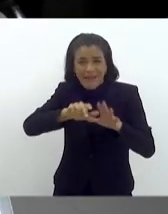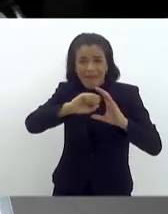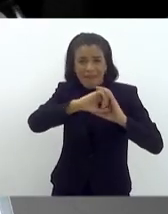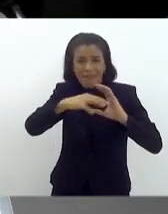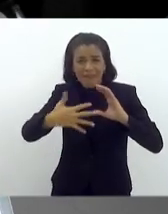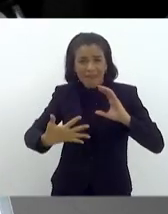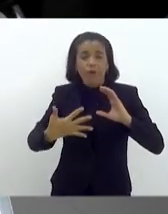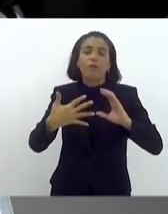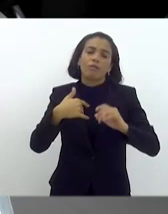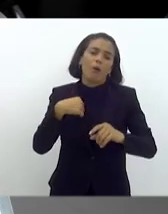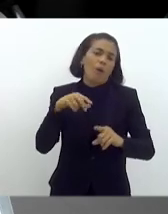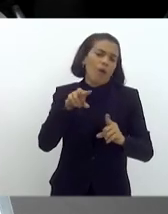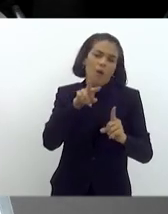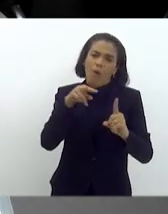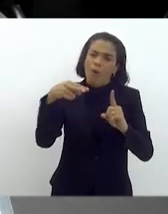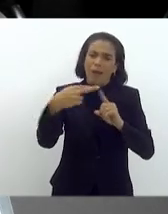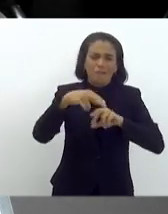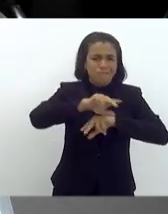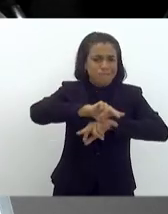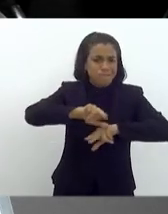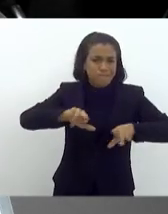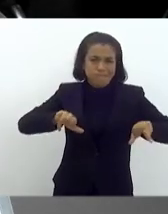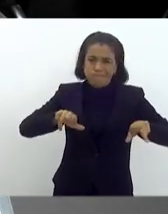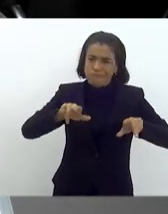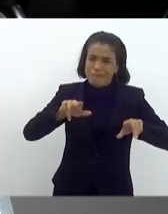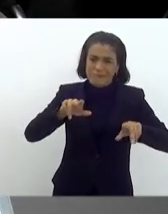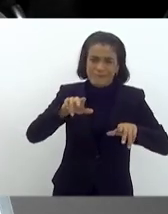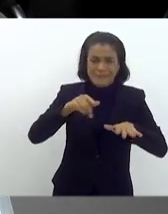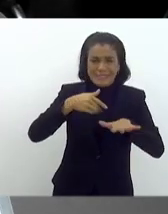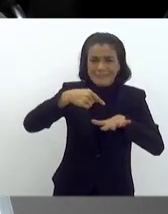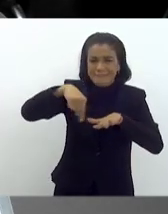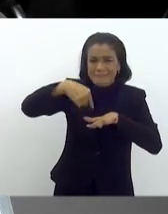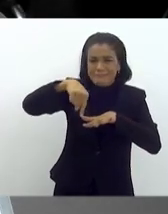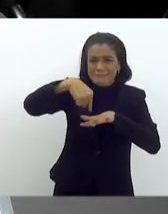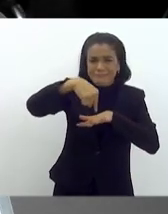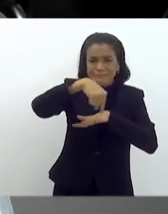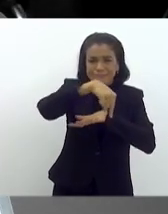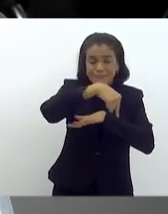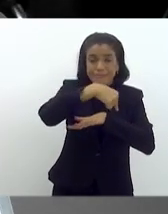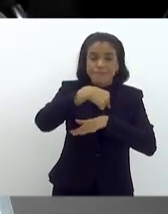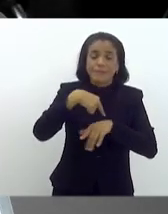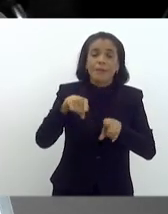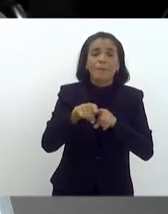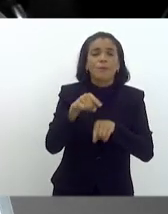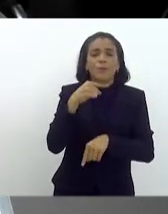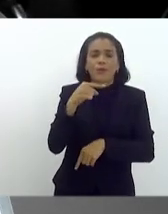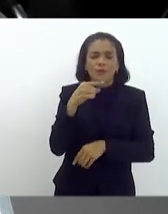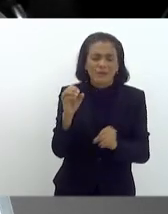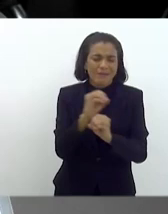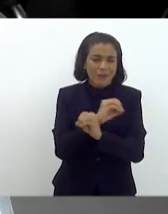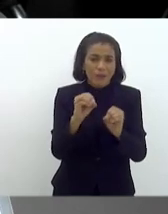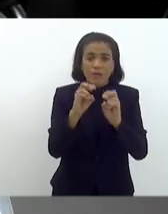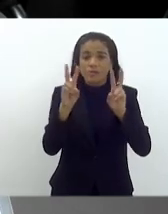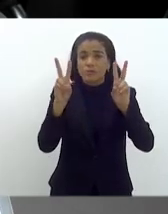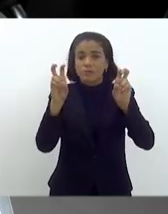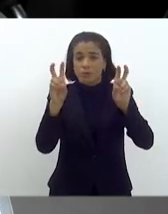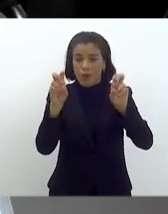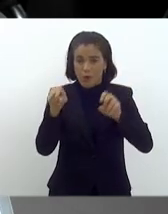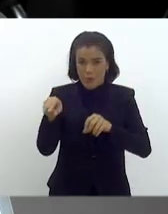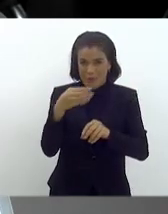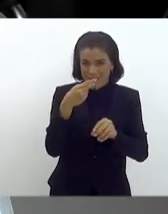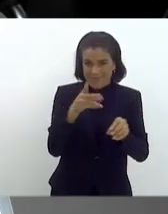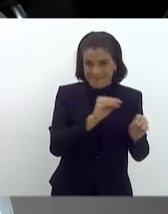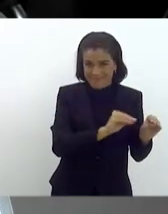é um olhar muito setorial que a gente tem que enfrentar esse problema e sem dúvida o seu comentário sobre a questão do